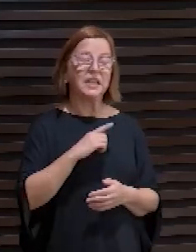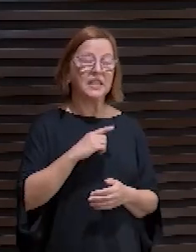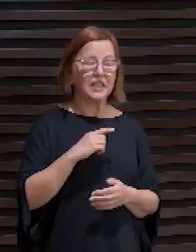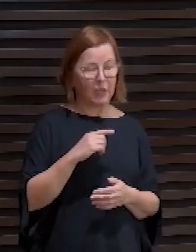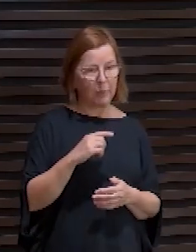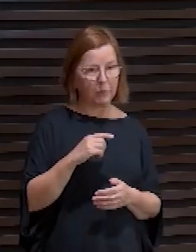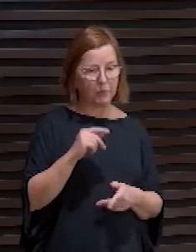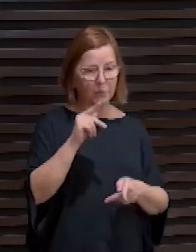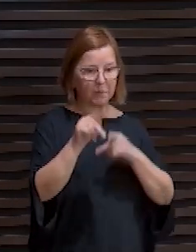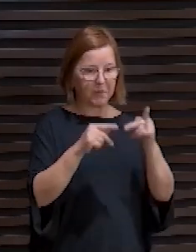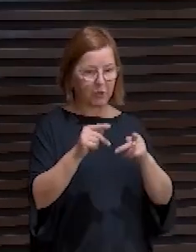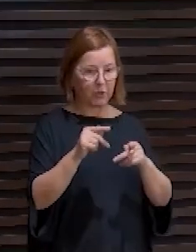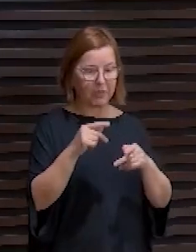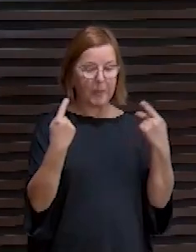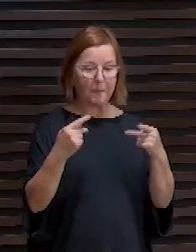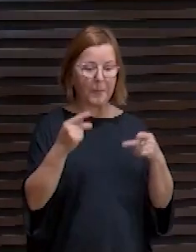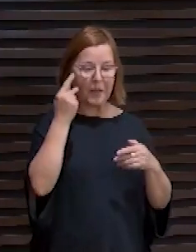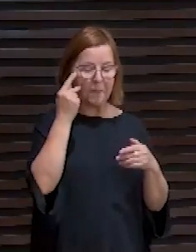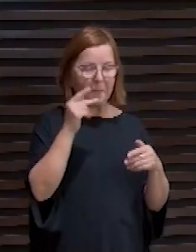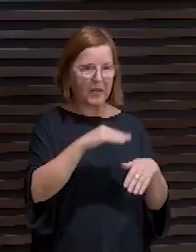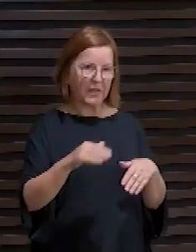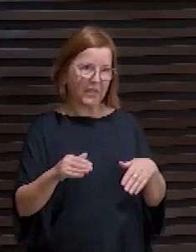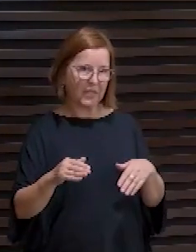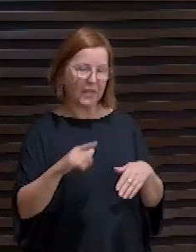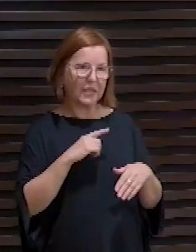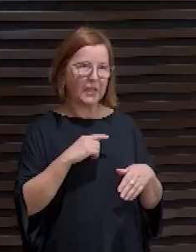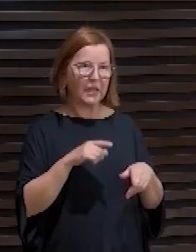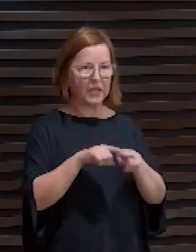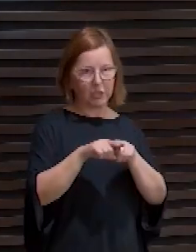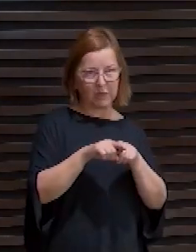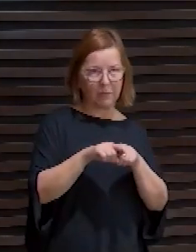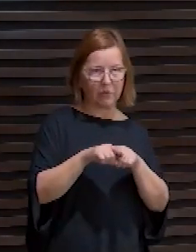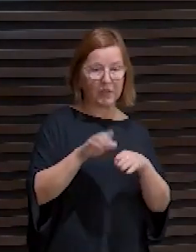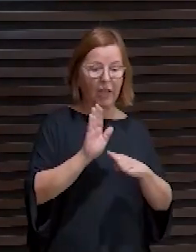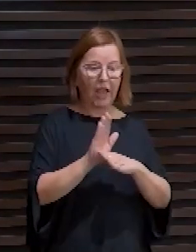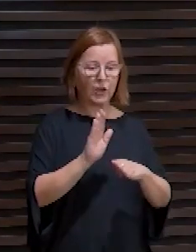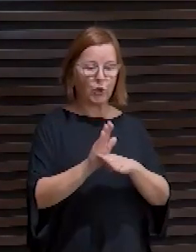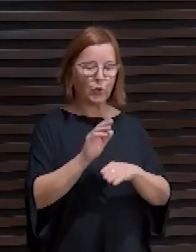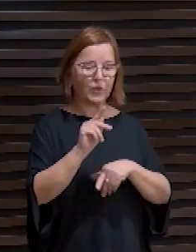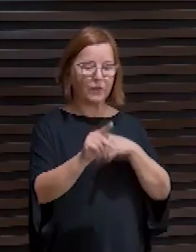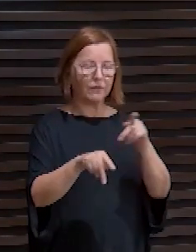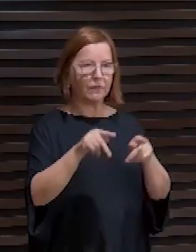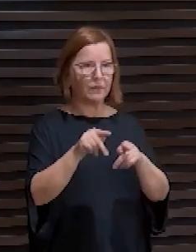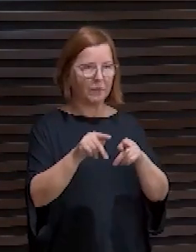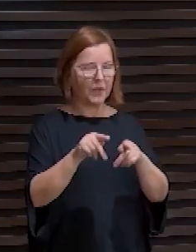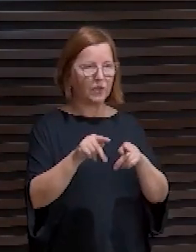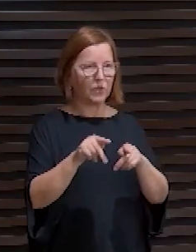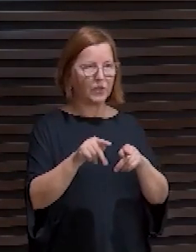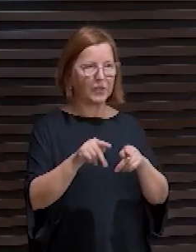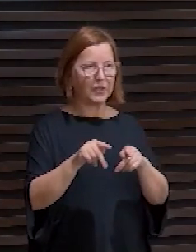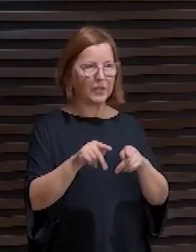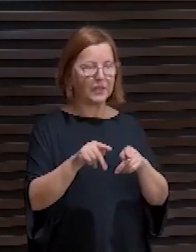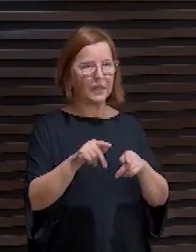outros auxiliando uma família numa dificuldade. Não existe essa coisa de você ser um cristão somente